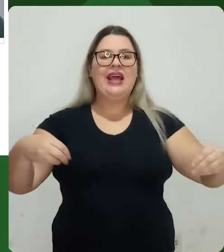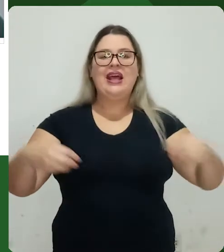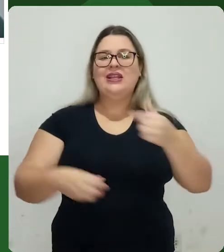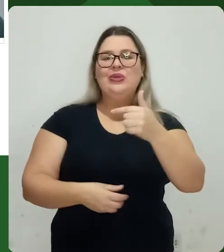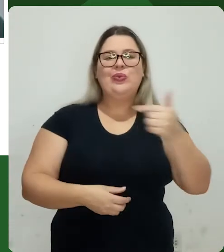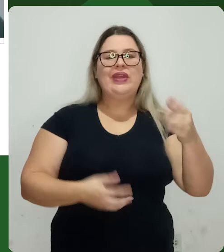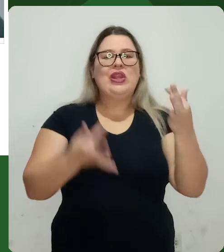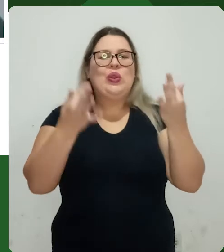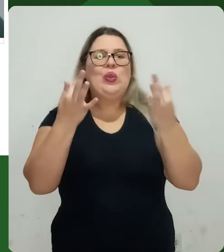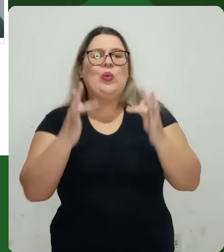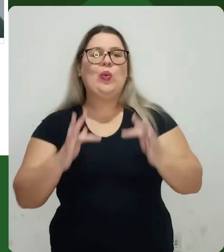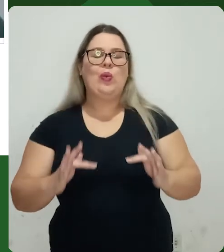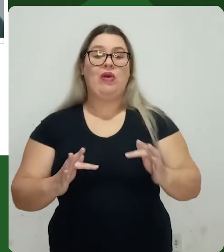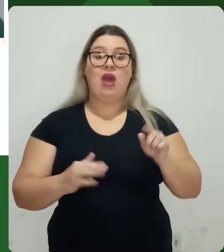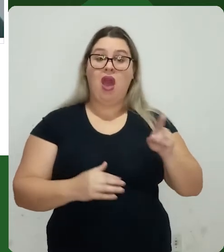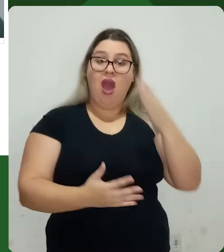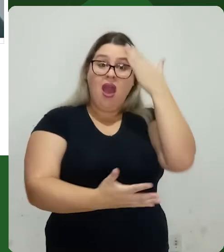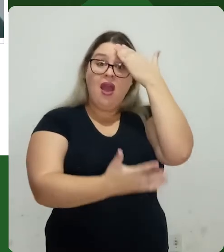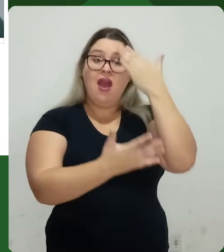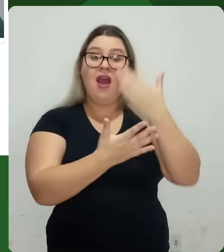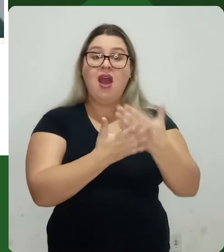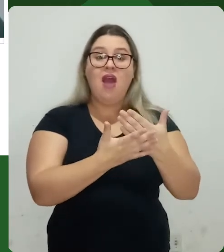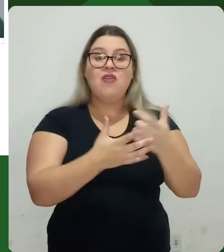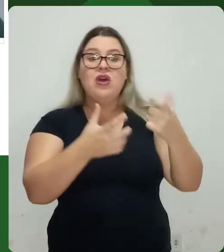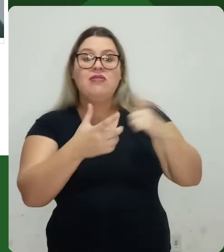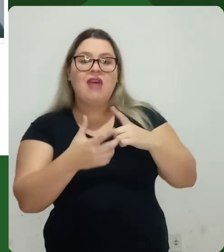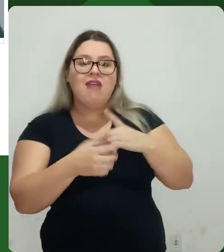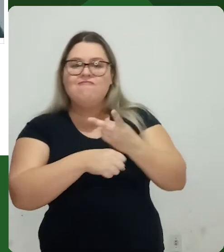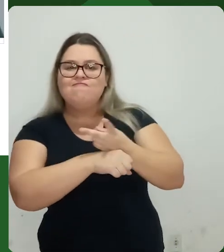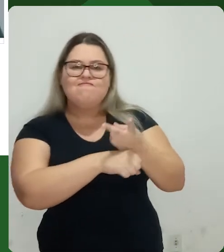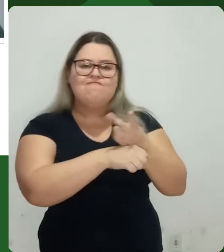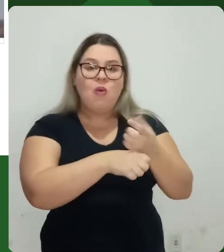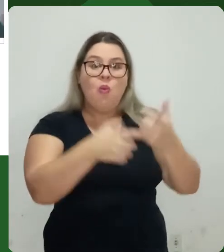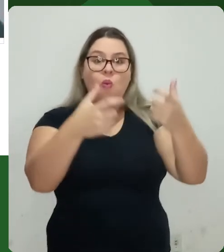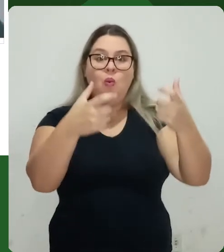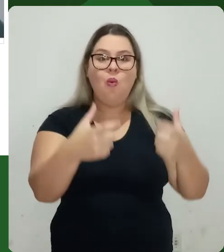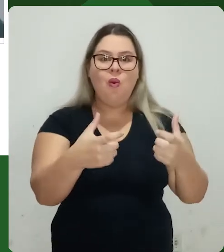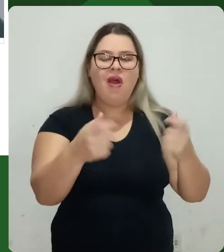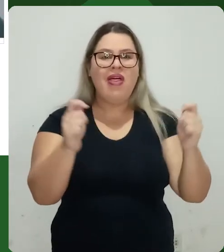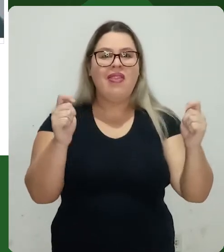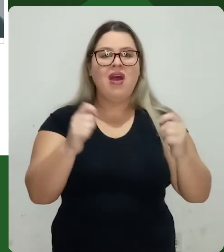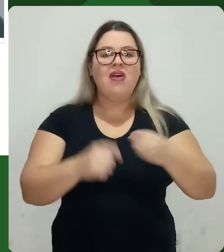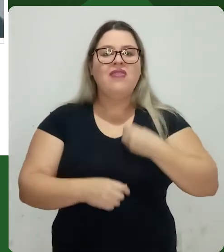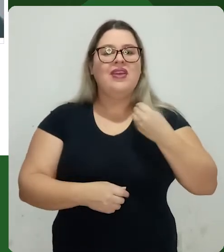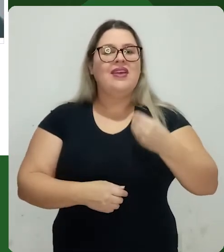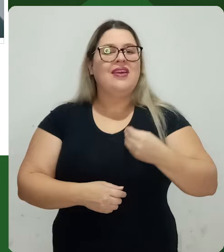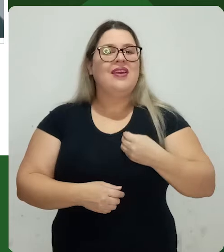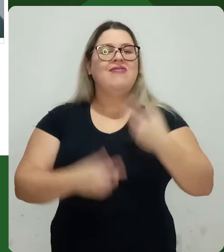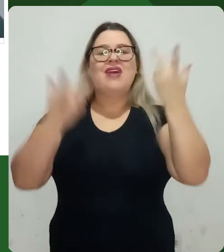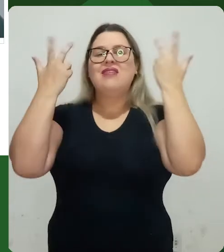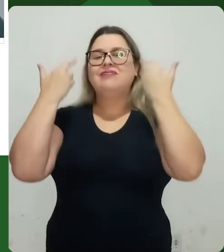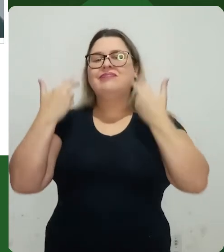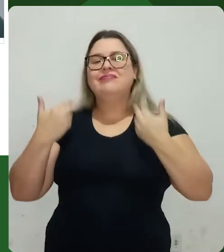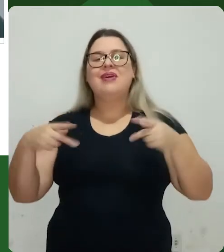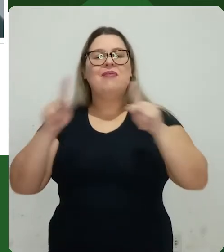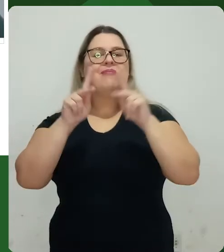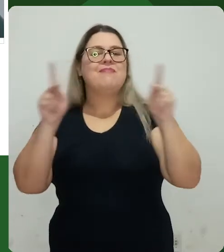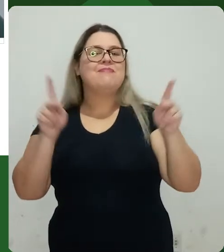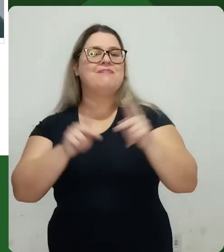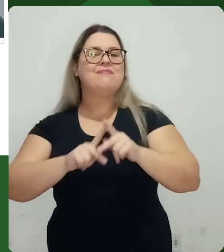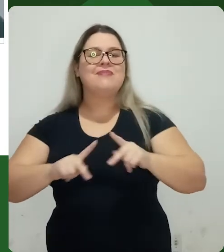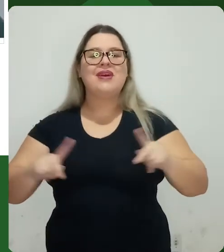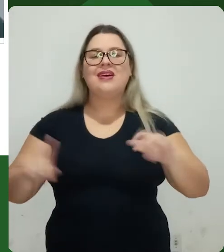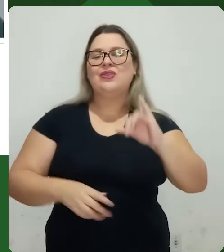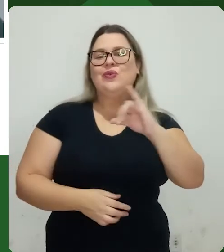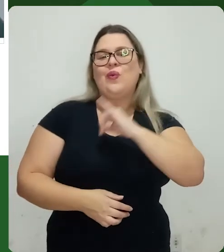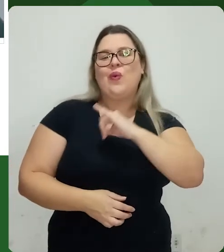existência de uma terra sem males. Ou seja, eles acreditavam que existiria um local onde eles poderiam viver sem